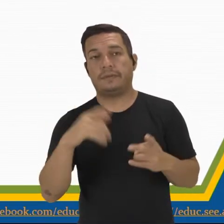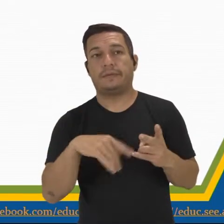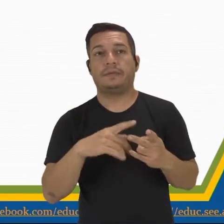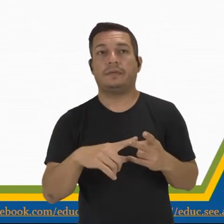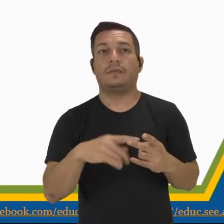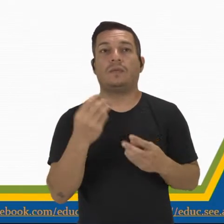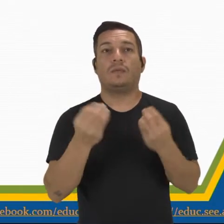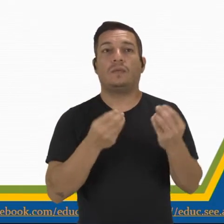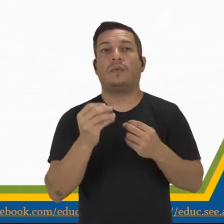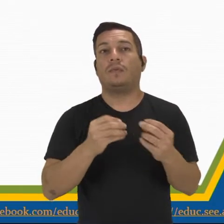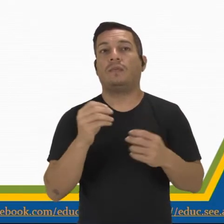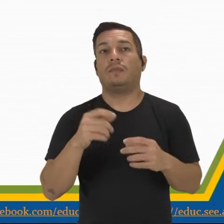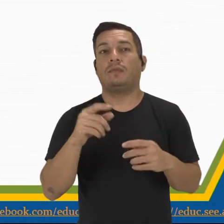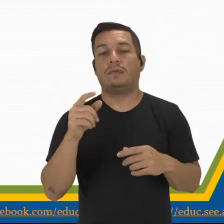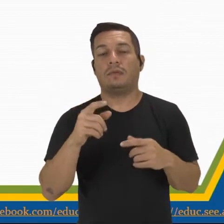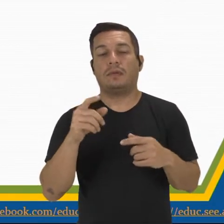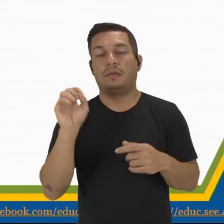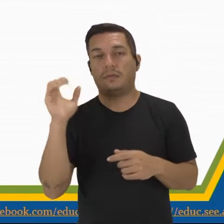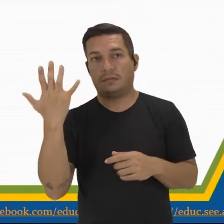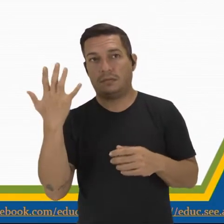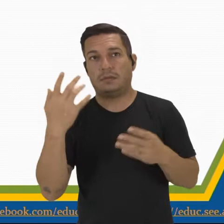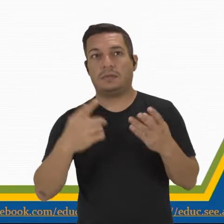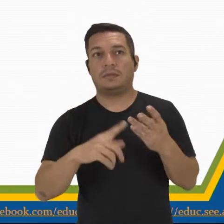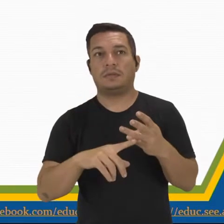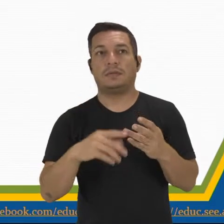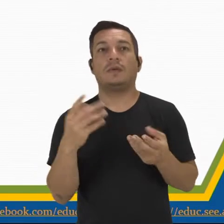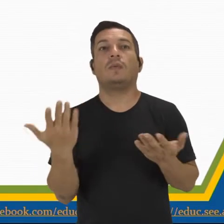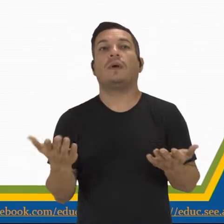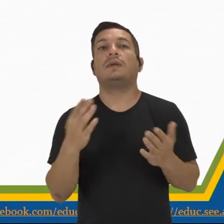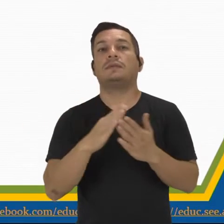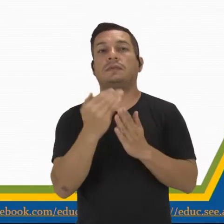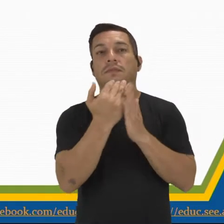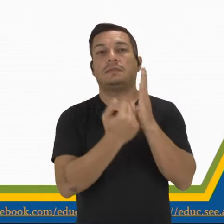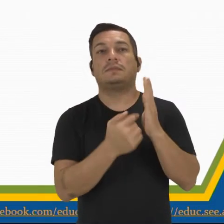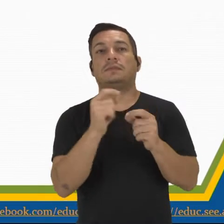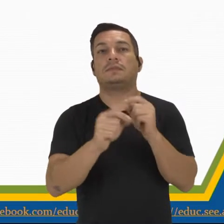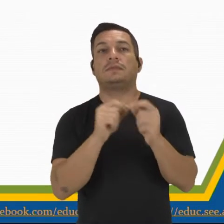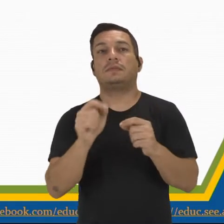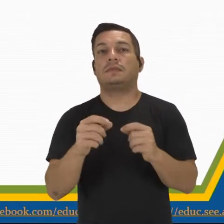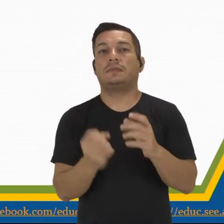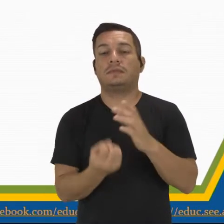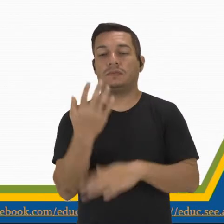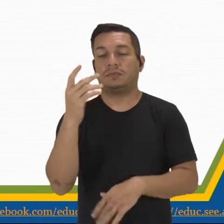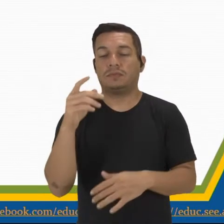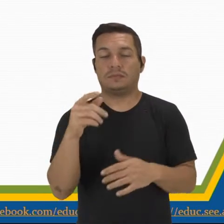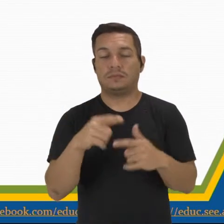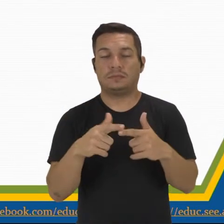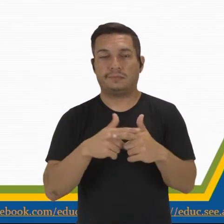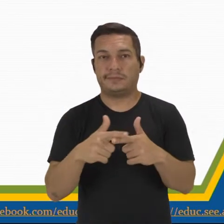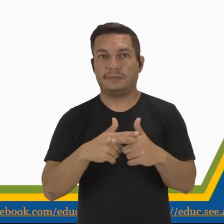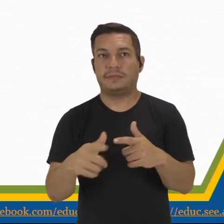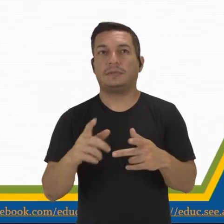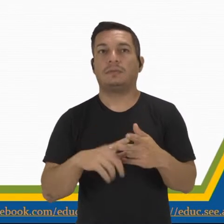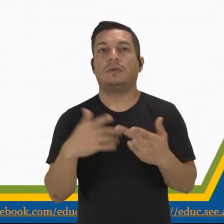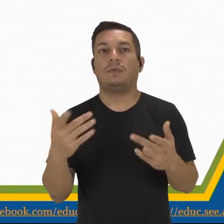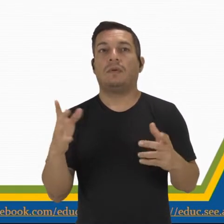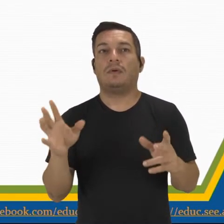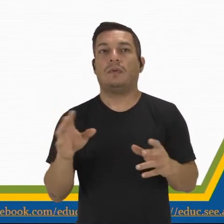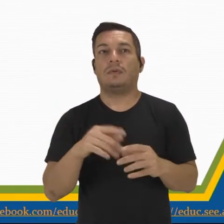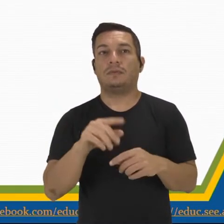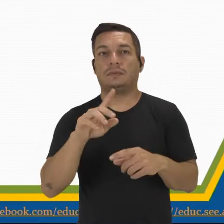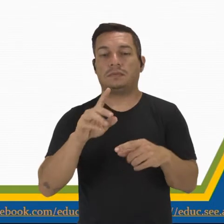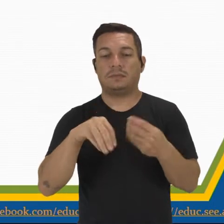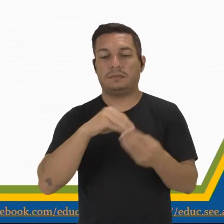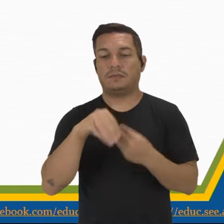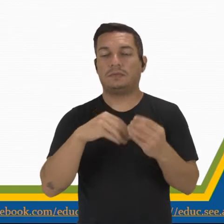fenômeno ocorre? Como esse fenômeno ocorre? Quais são os fatores que originam esse fenômeno? Qual a